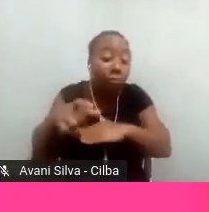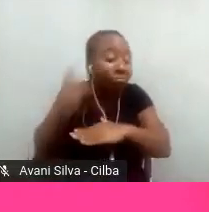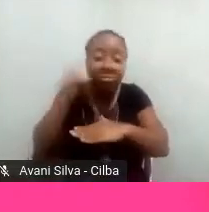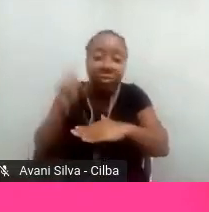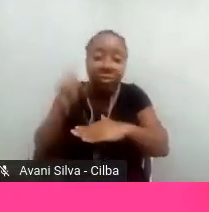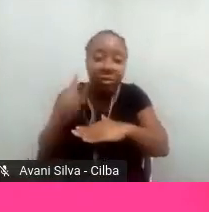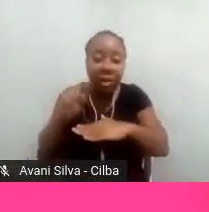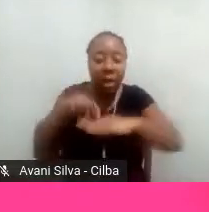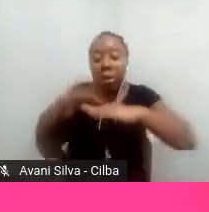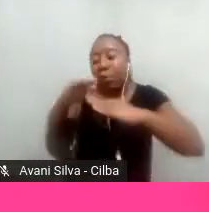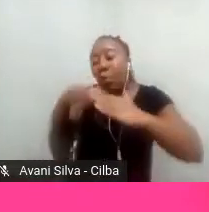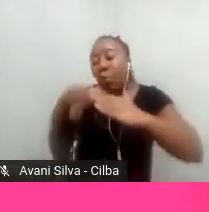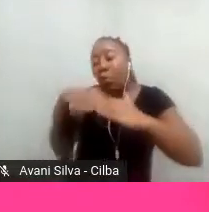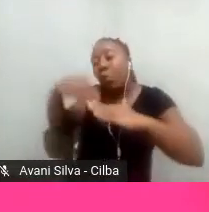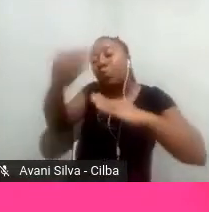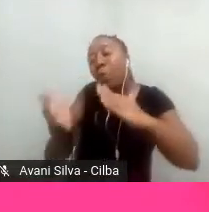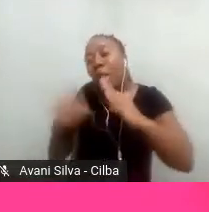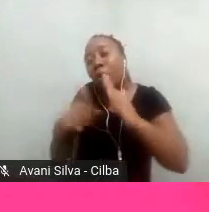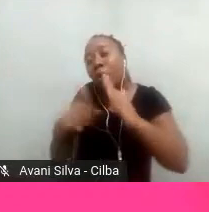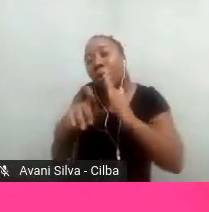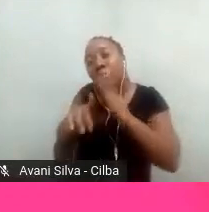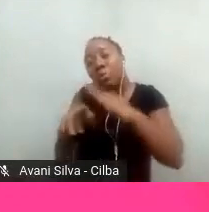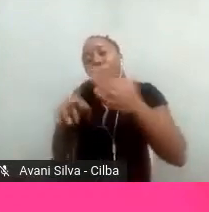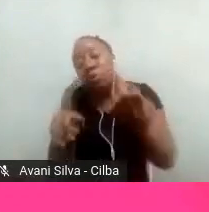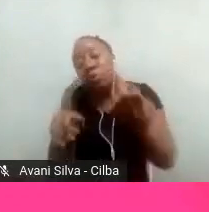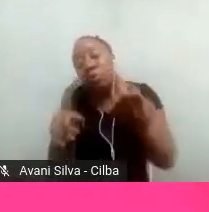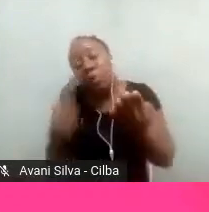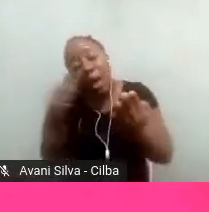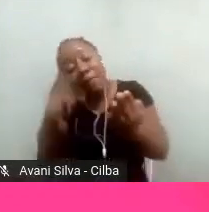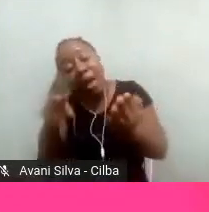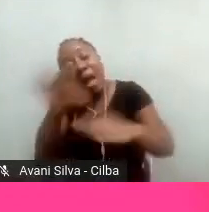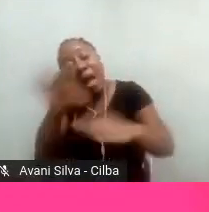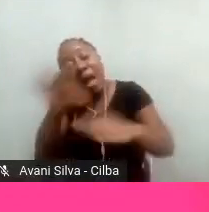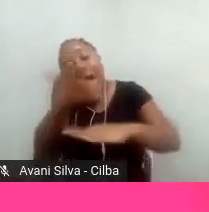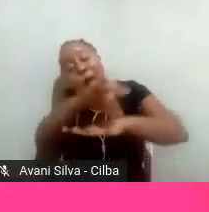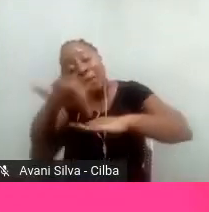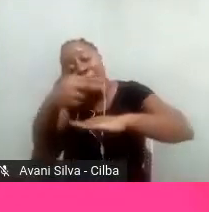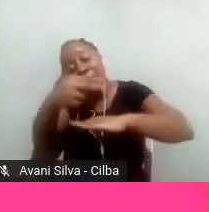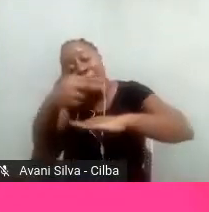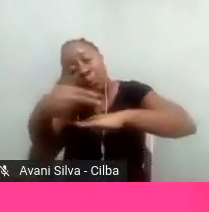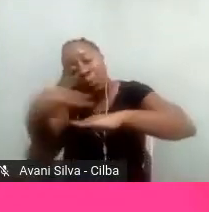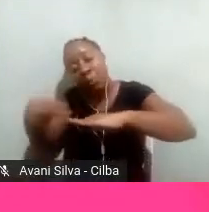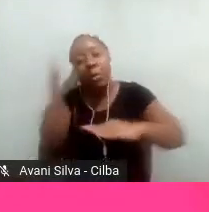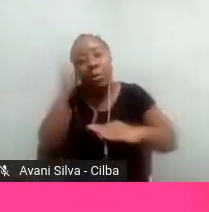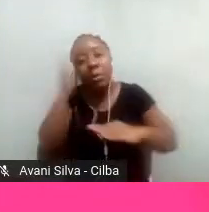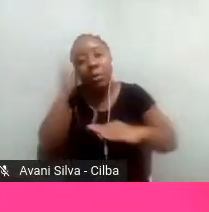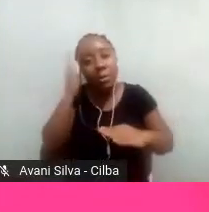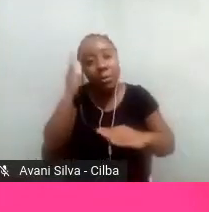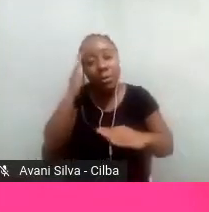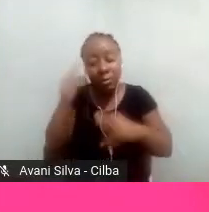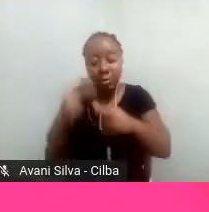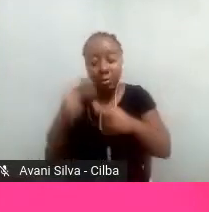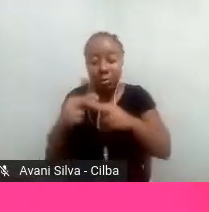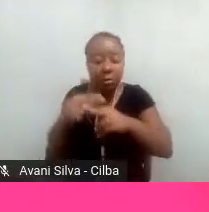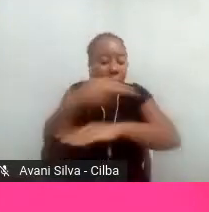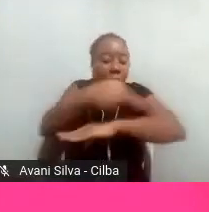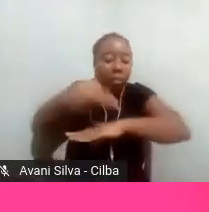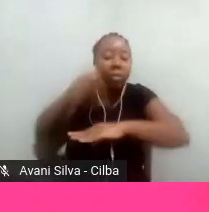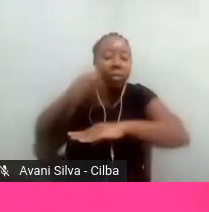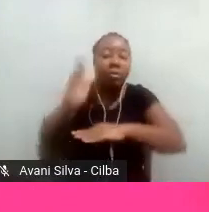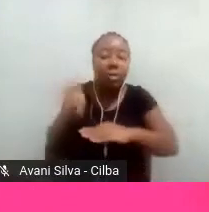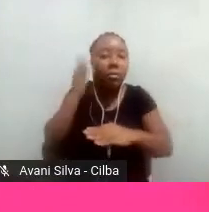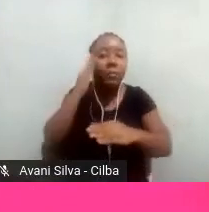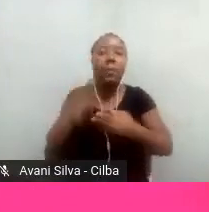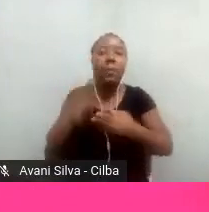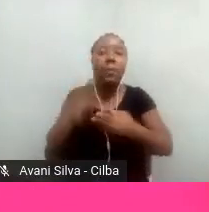folha, ó. Aí eu vejo a linha do corte. Aí eu sei onde eu já passei o estilete.